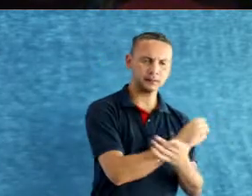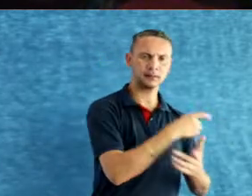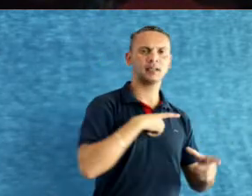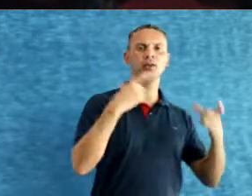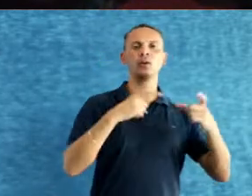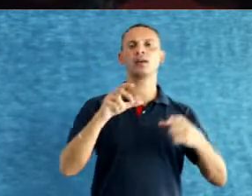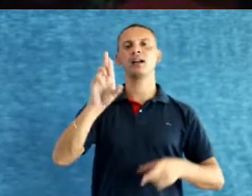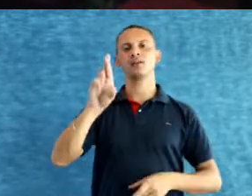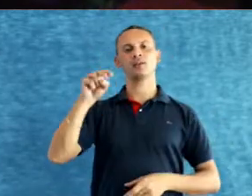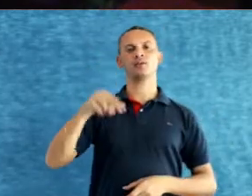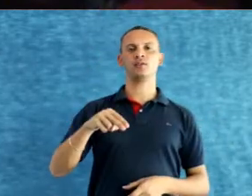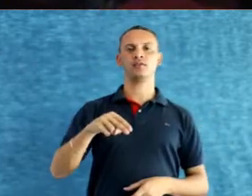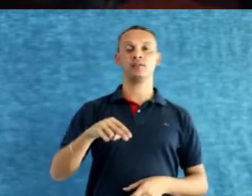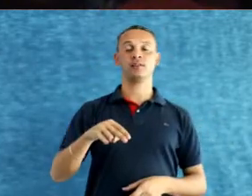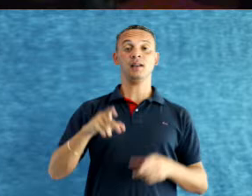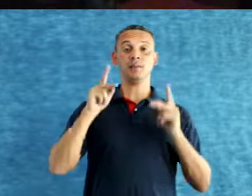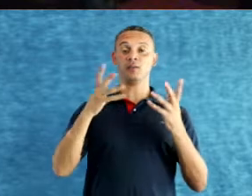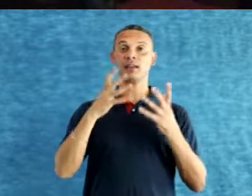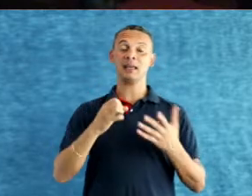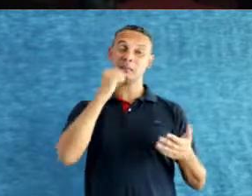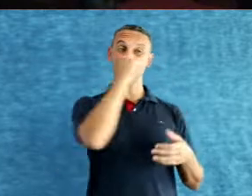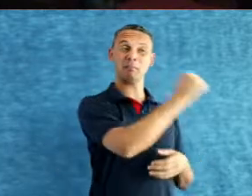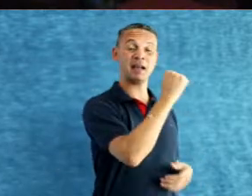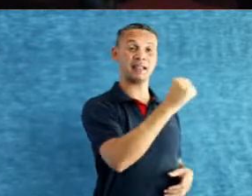eu fui lá, eu estive lá, em